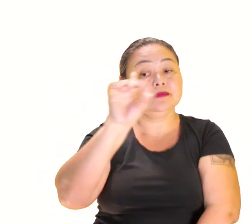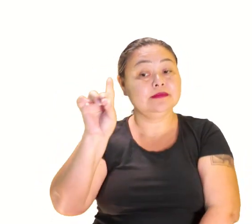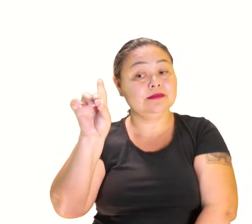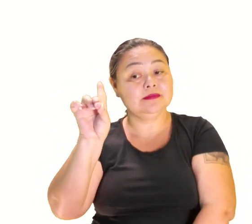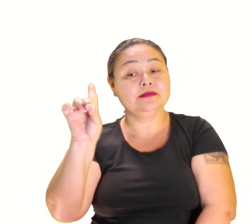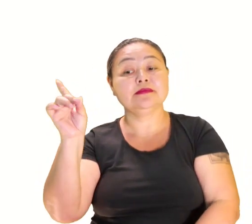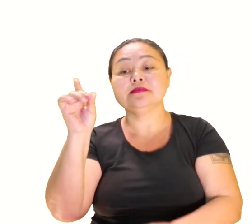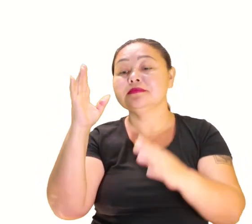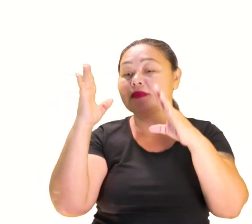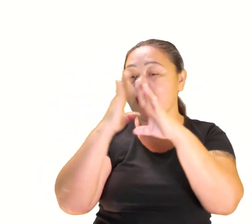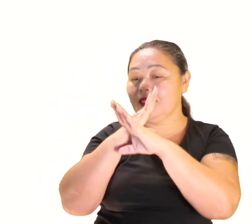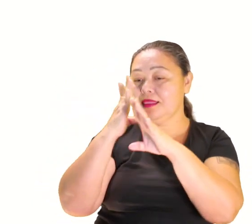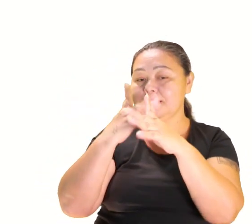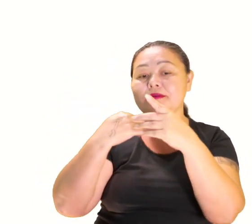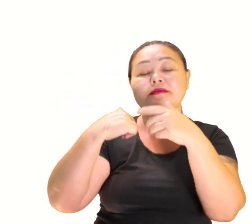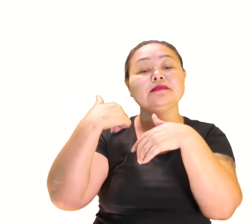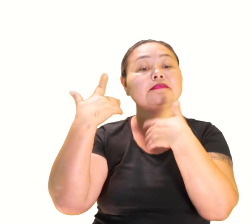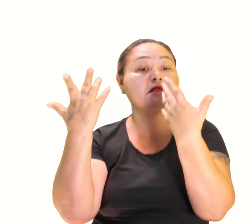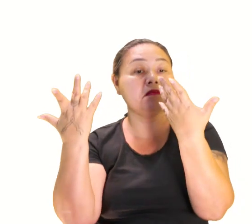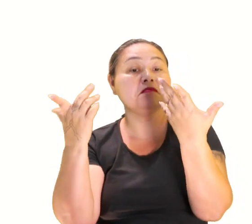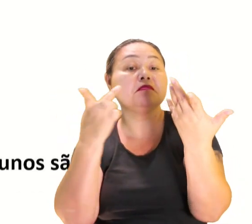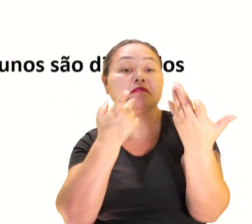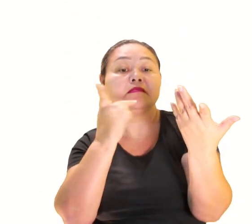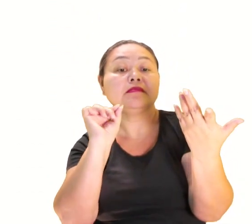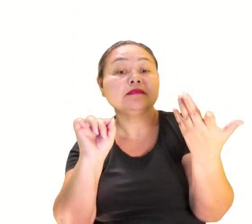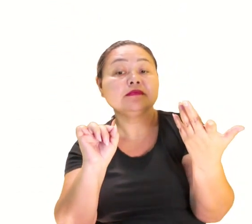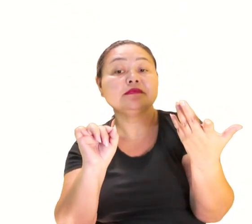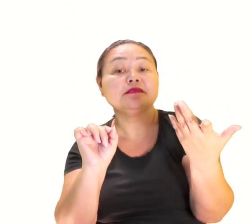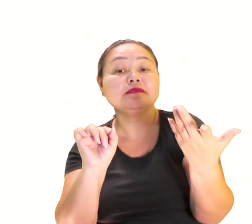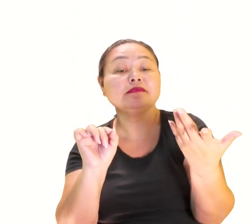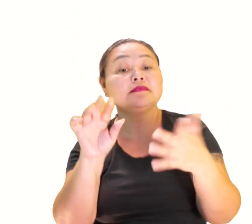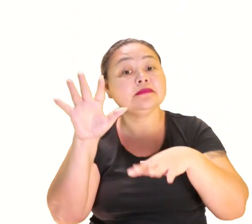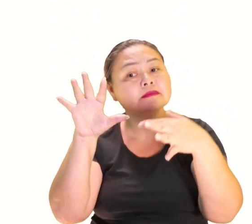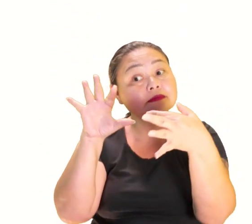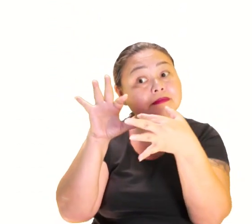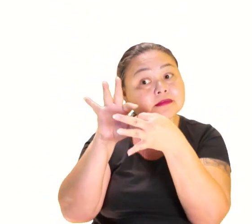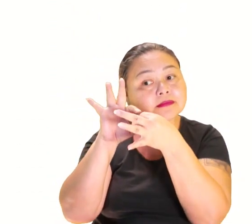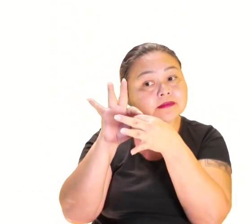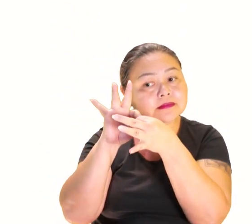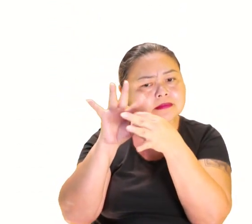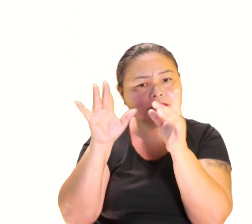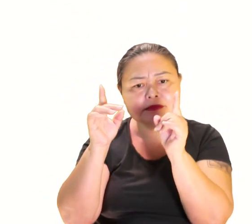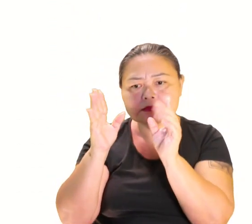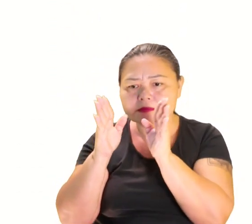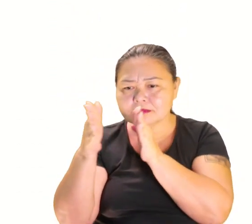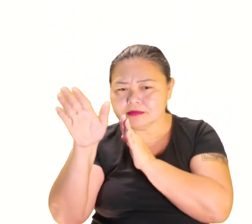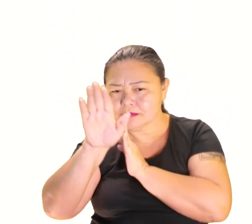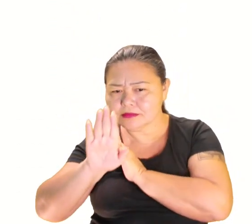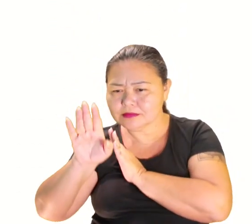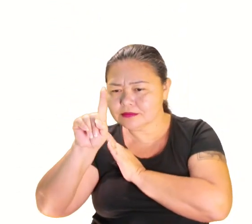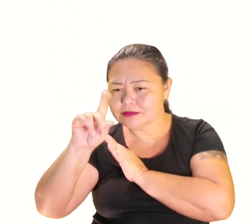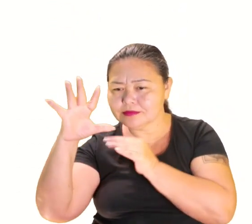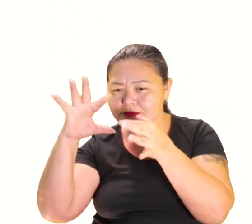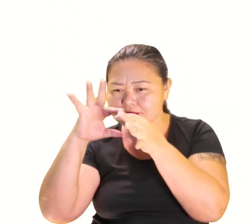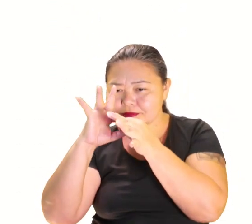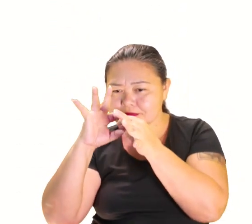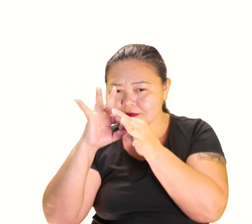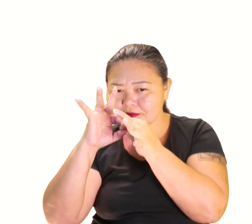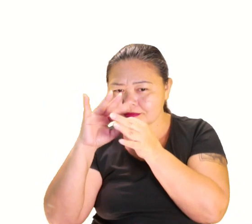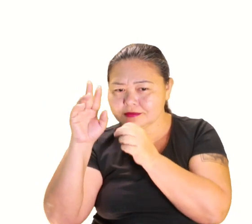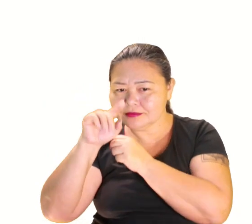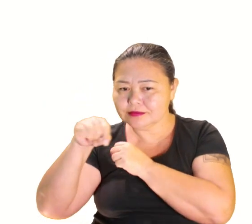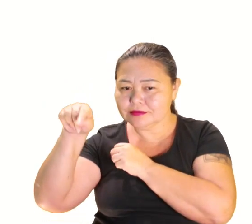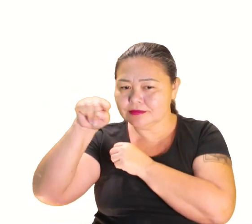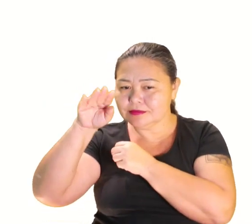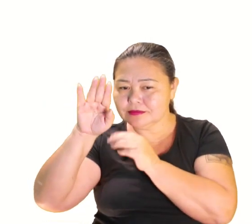o conjunto dos distraídos. Pode-se afirmar que... Bom, tem uma interseção ali, não é, Olau? Ah, então ele está querendo aqui,